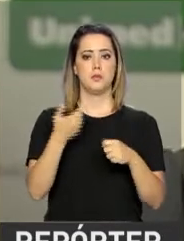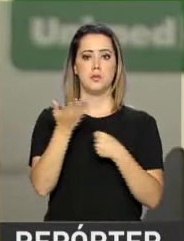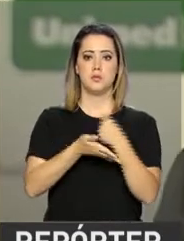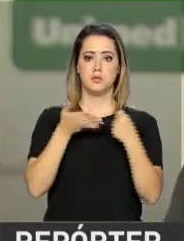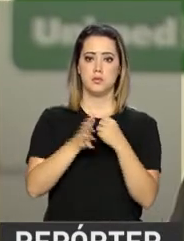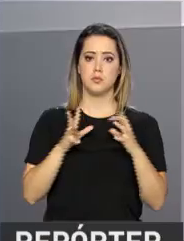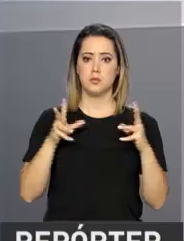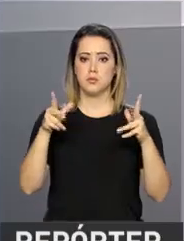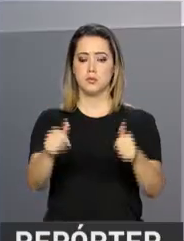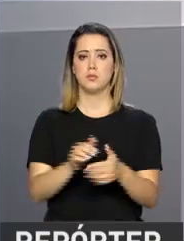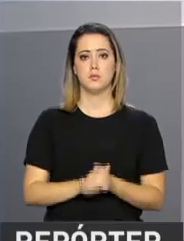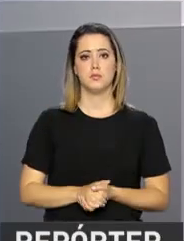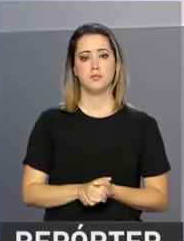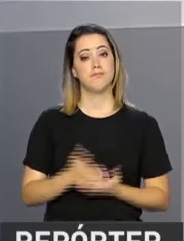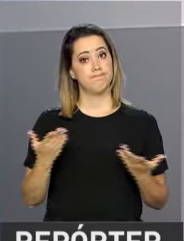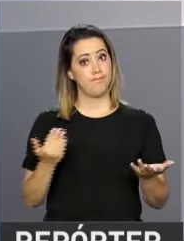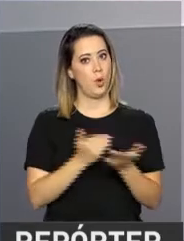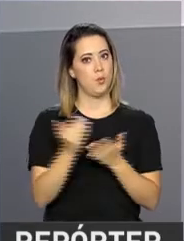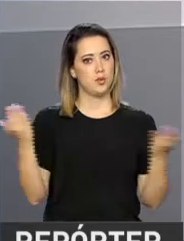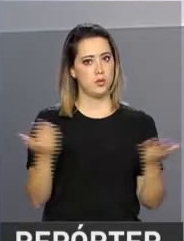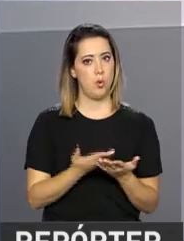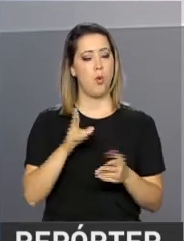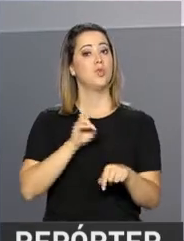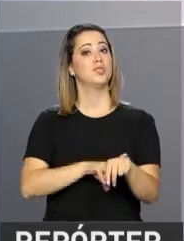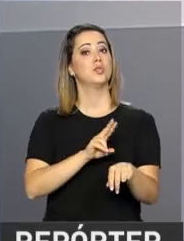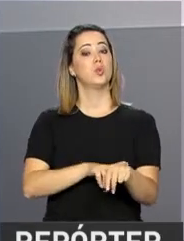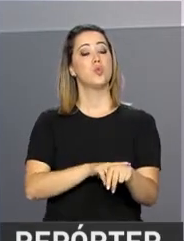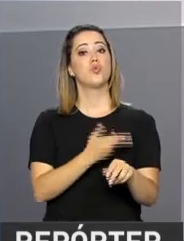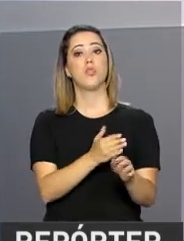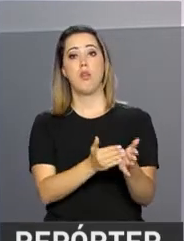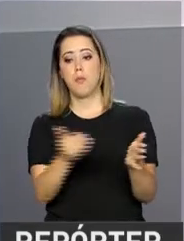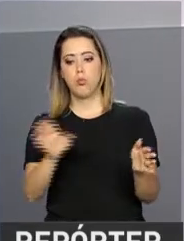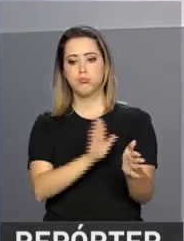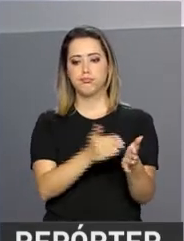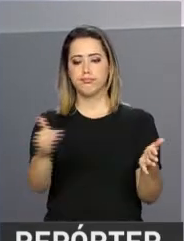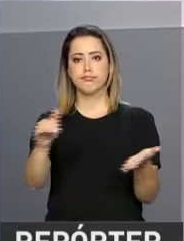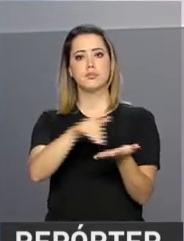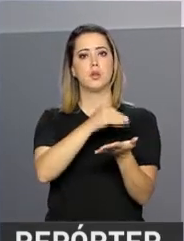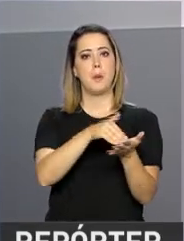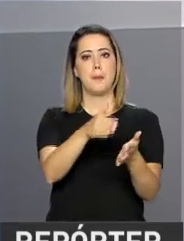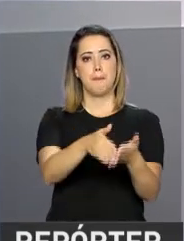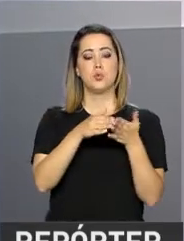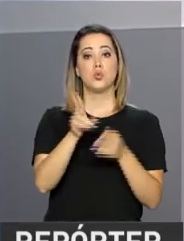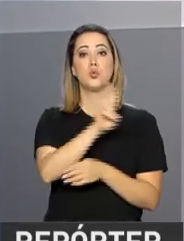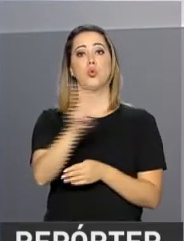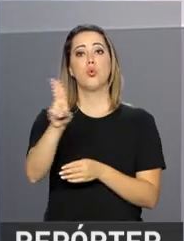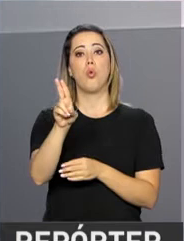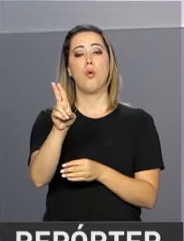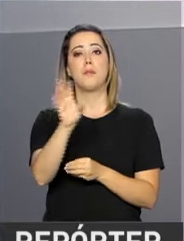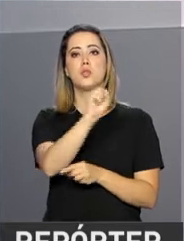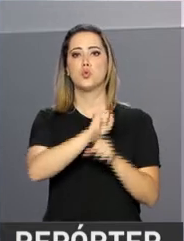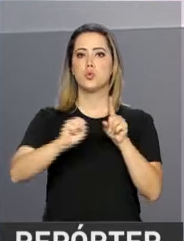sistema para todos e olha começou hoje o prazo para transexuais e travestis solicitarem a inclusão do nome social